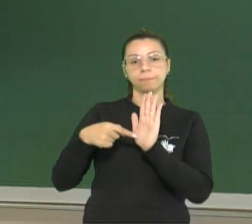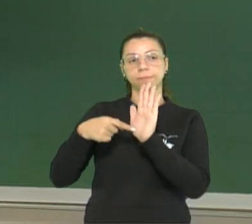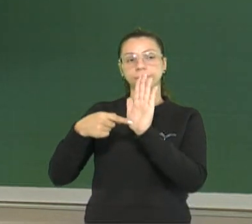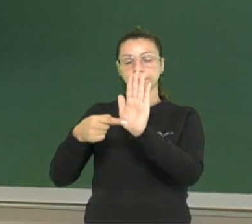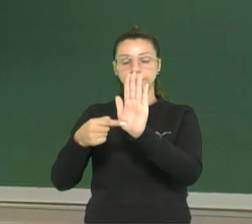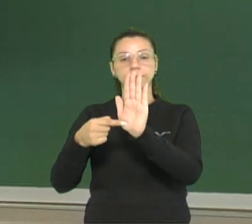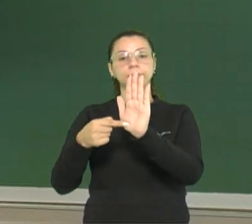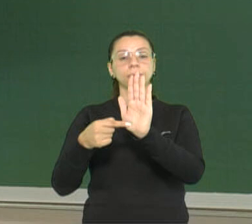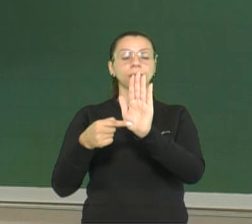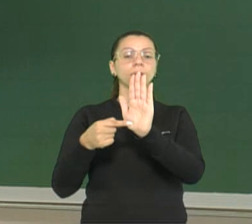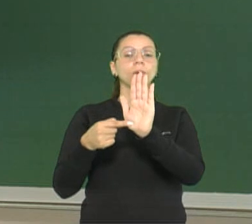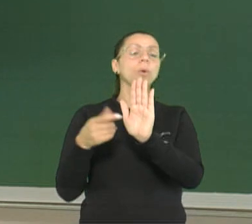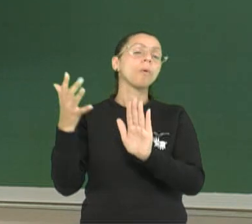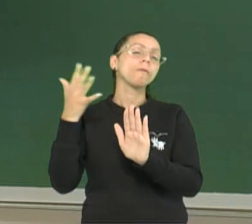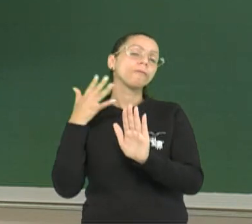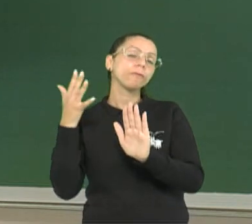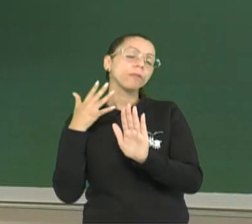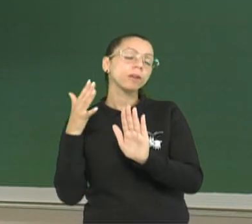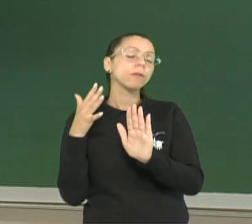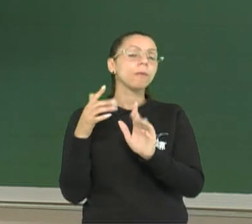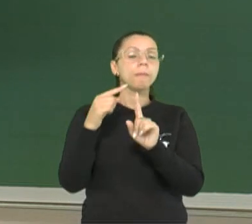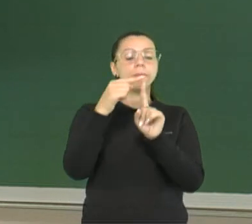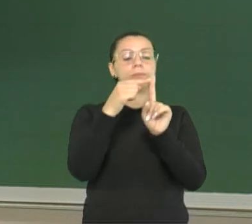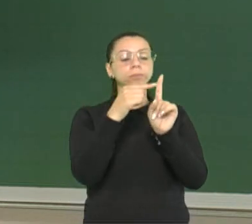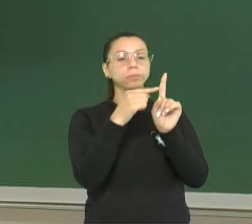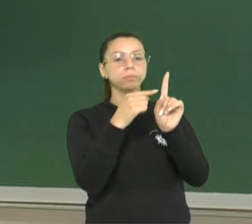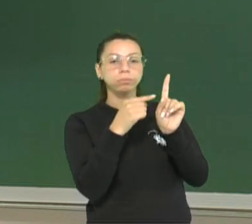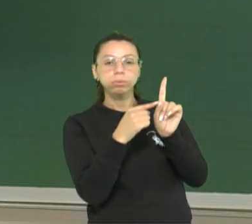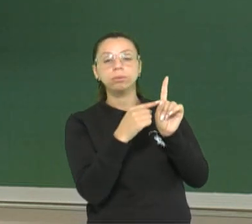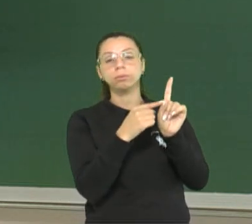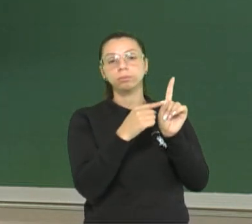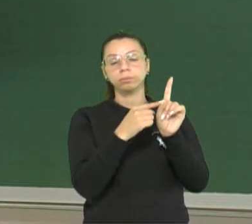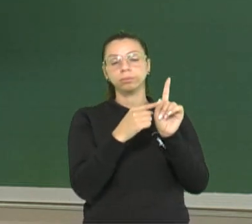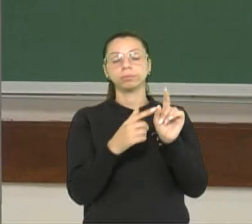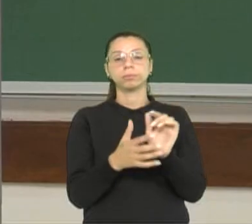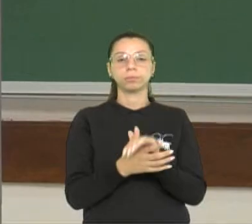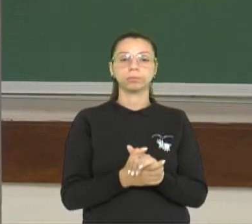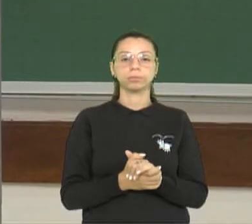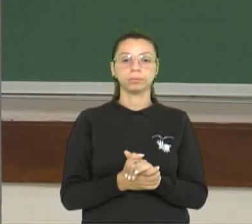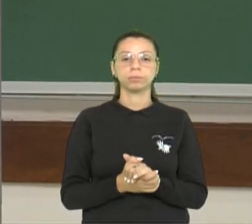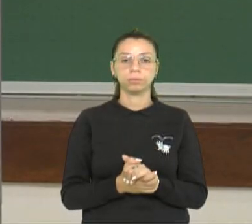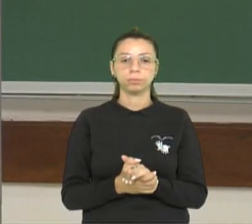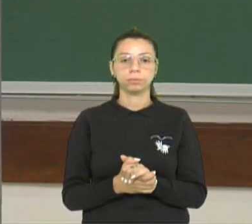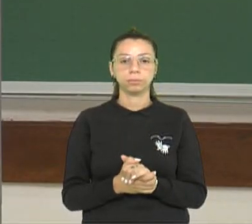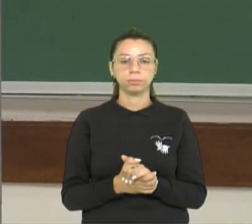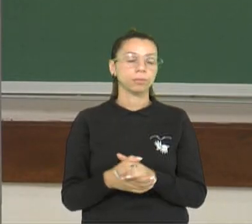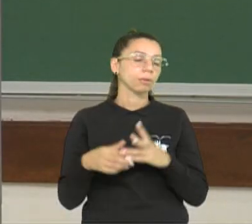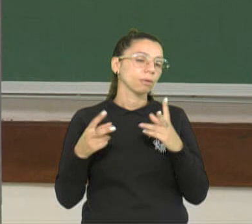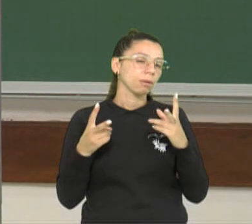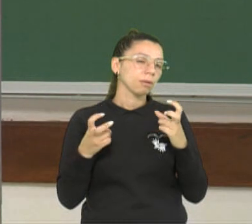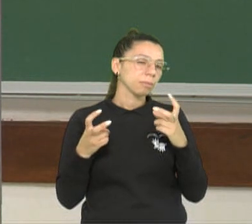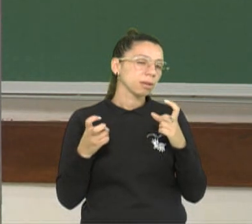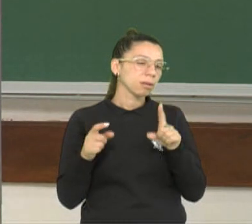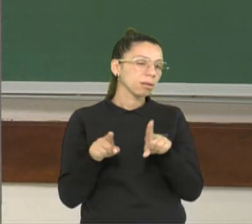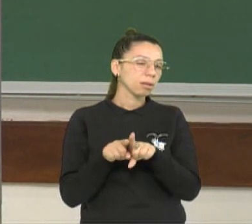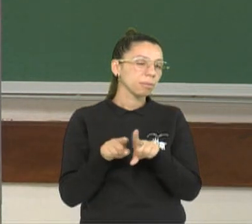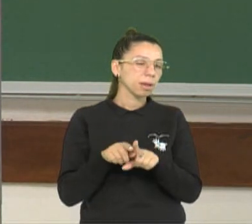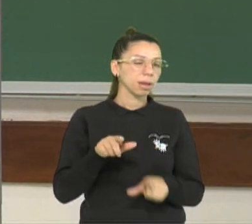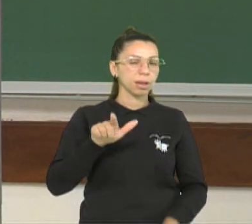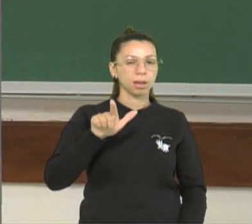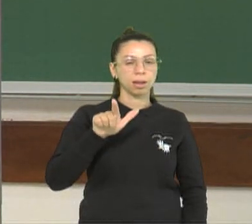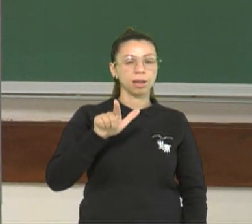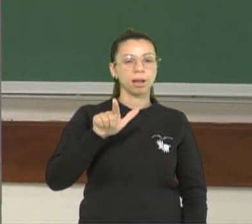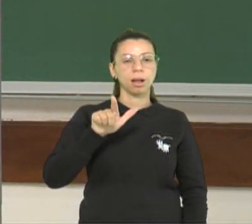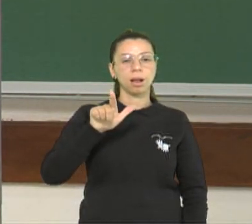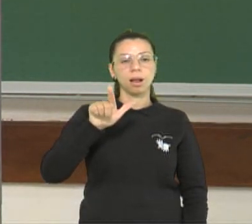verão fresco, apresenta temperaturas mais baixas. E se a gente observar e pensar na latitude,